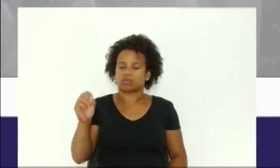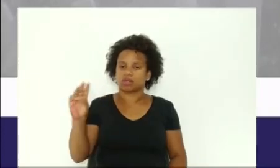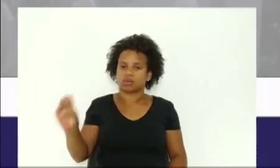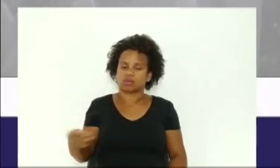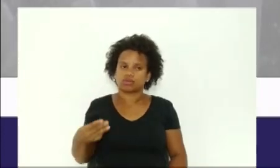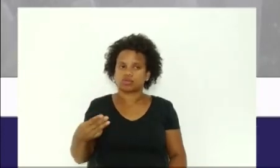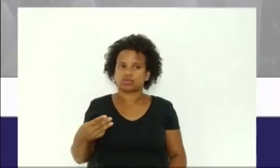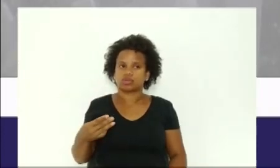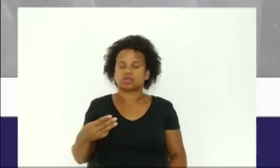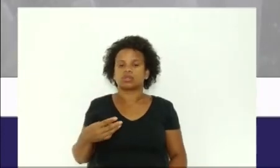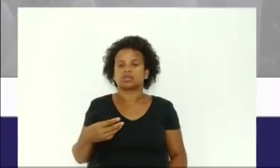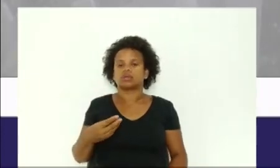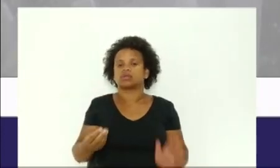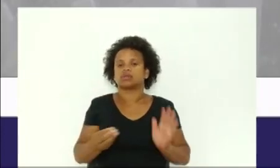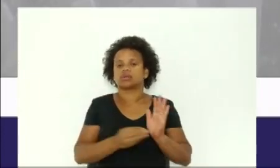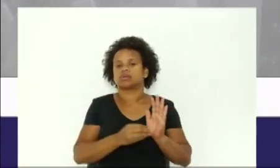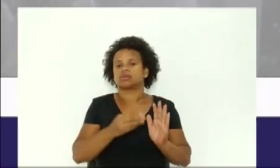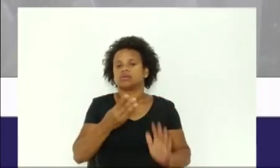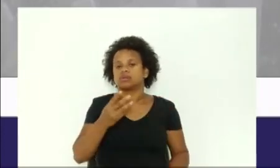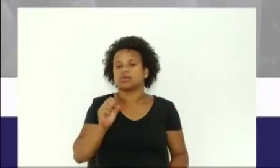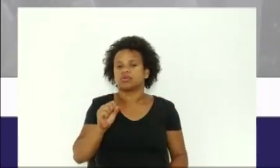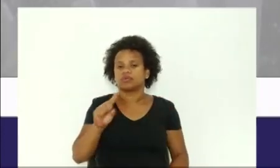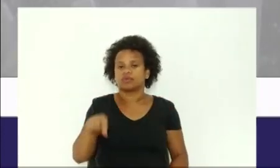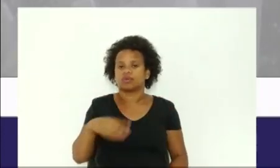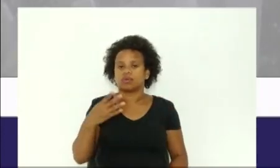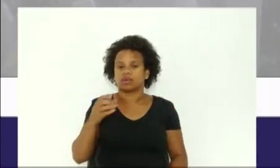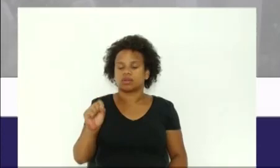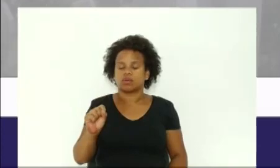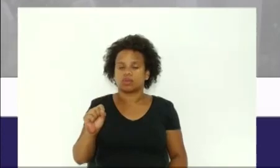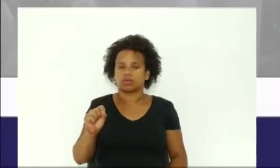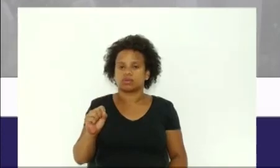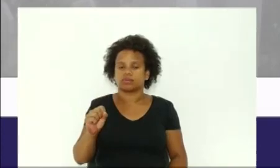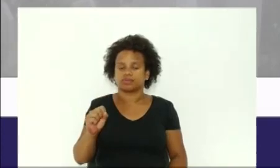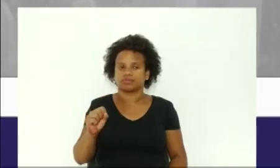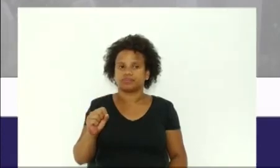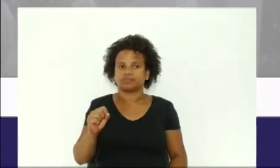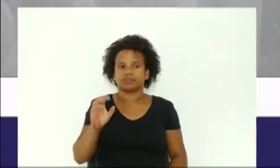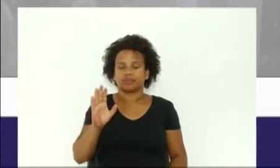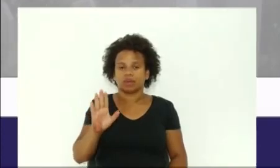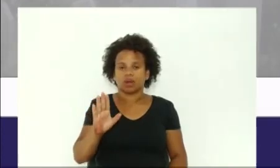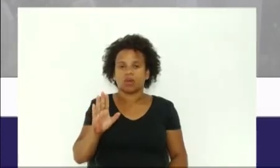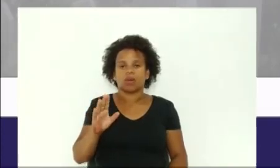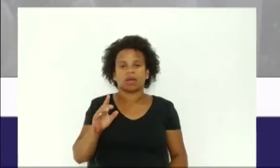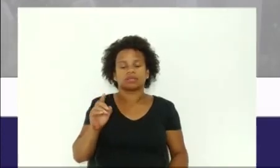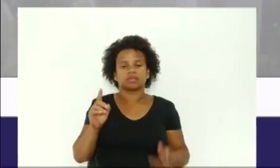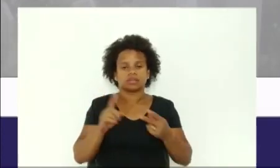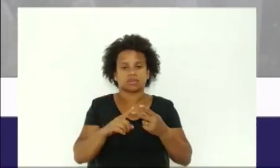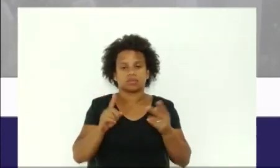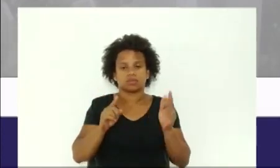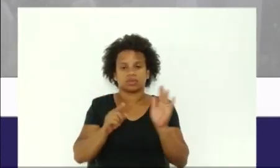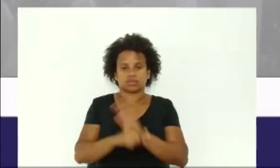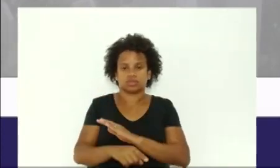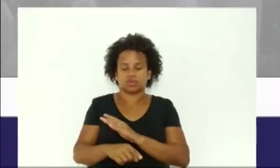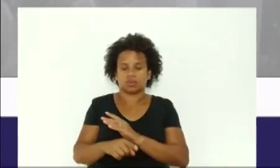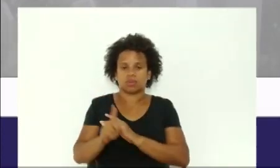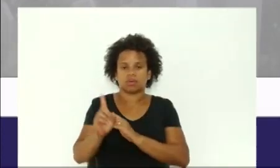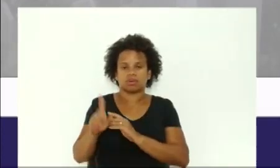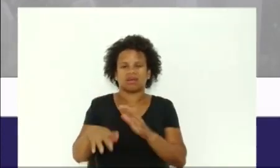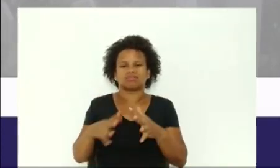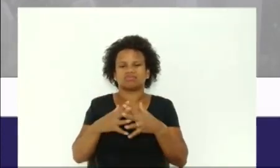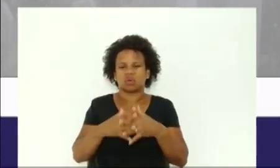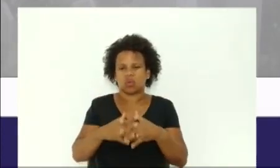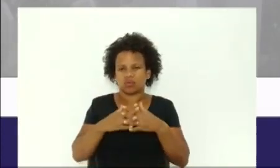38,48 e esse anexo une a receita de 1 milhão. Essa segunda questão está um pouco confuso